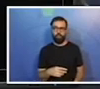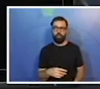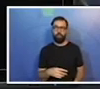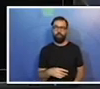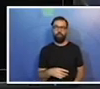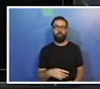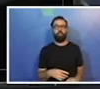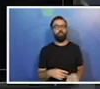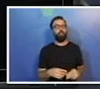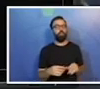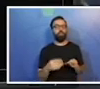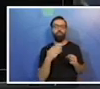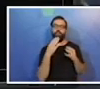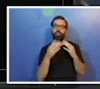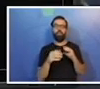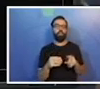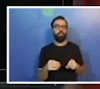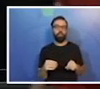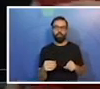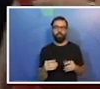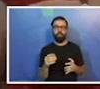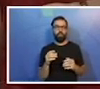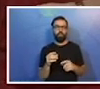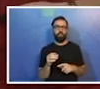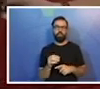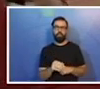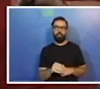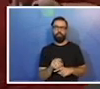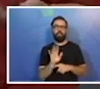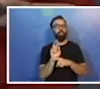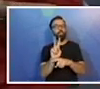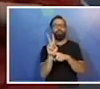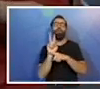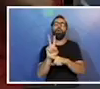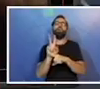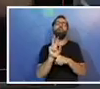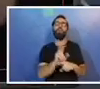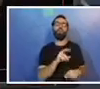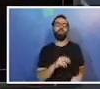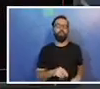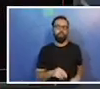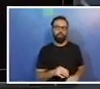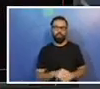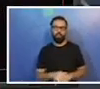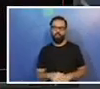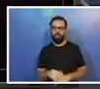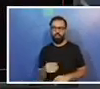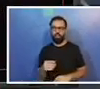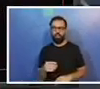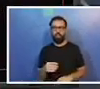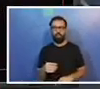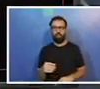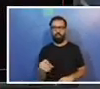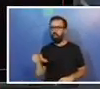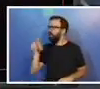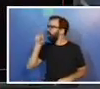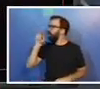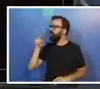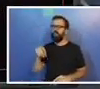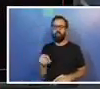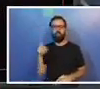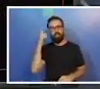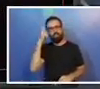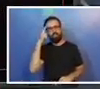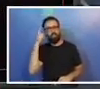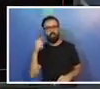socorro, ajuda, me tirem daqui. Mas o passarinho está achando que, ele está